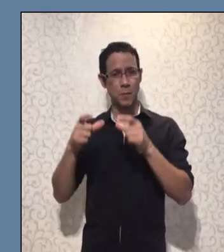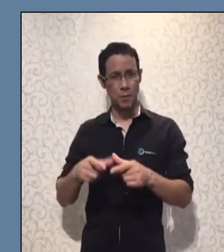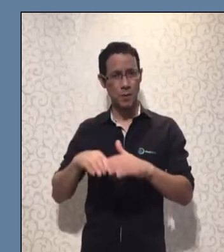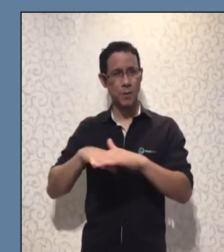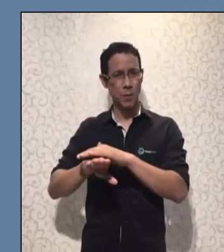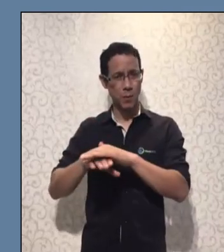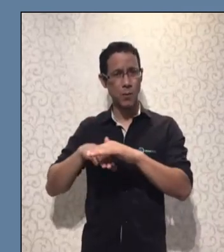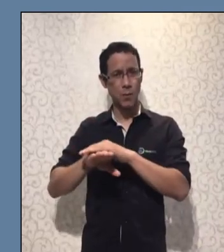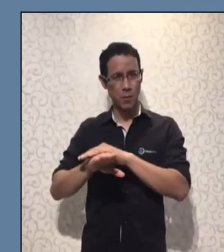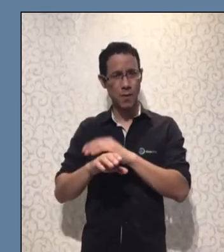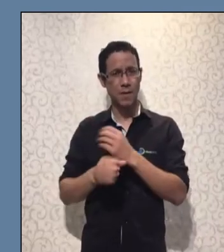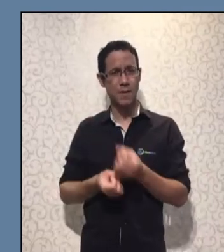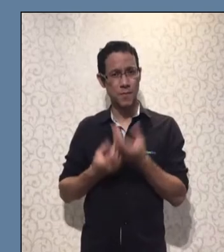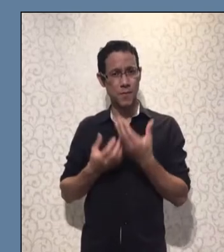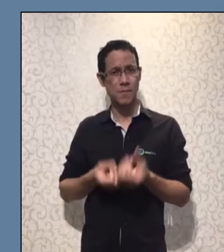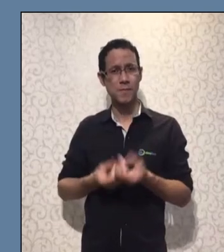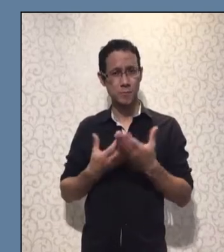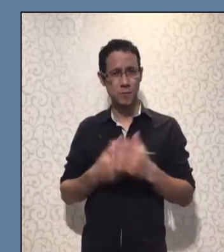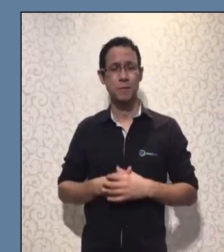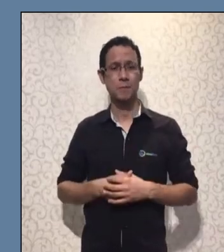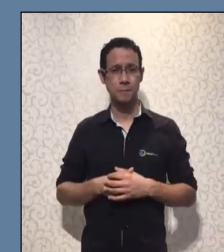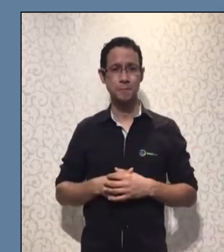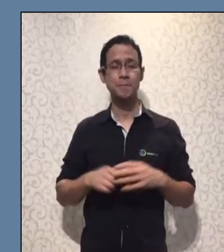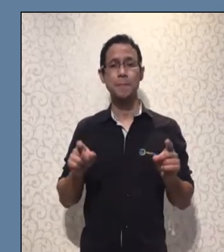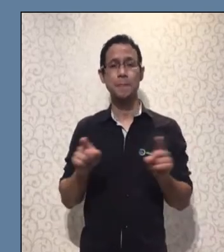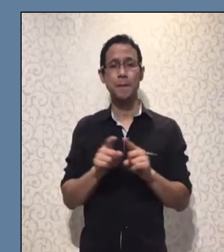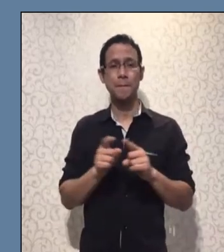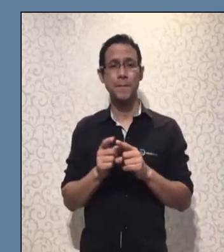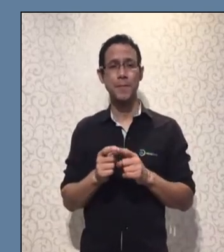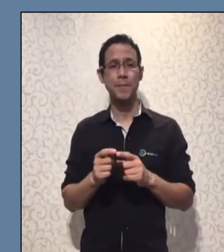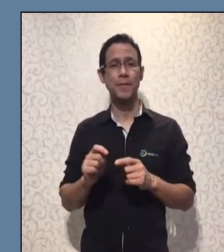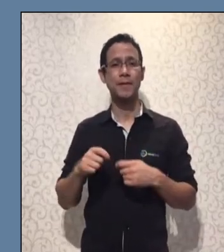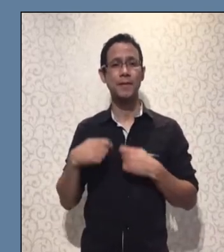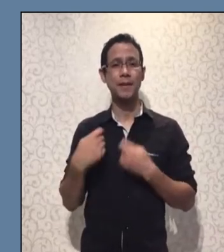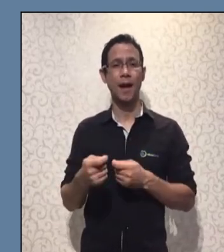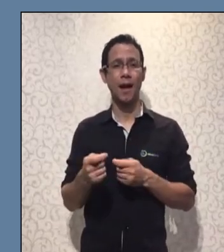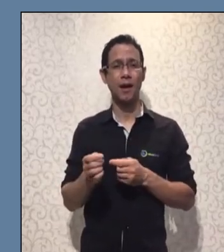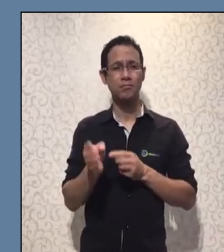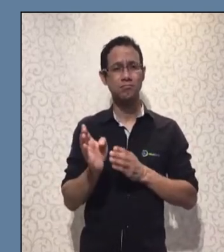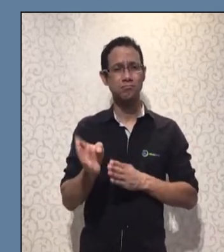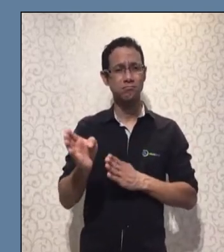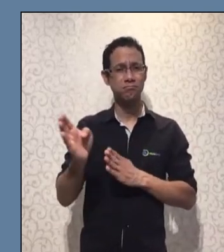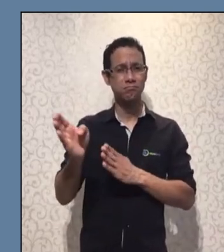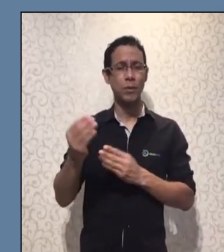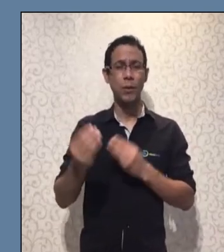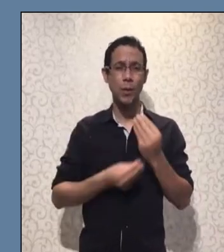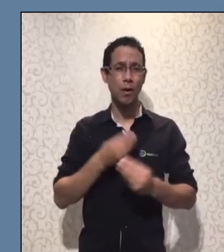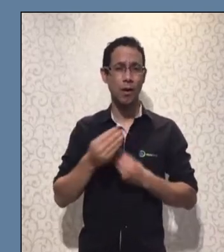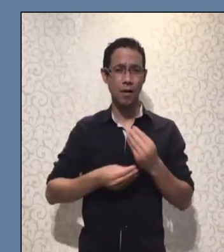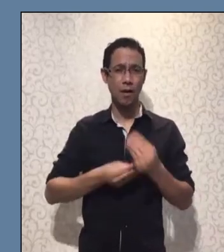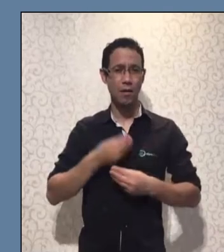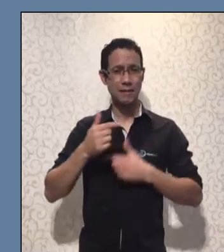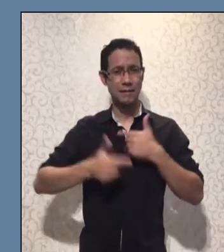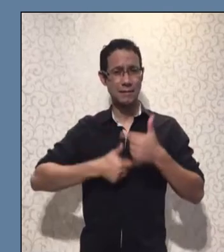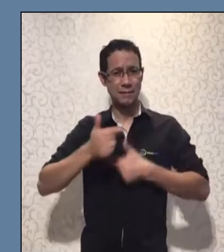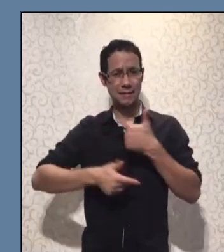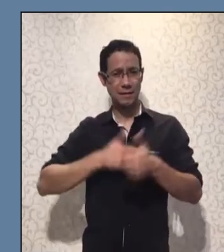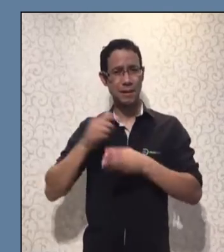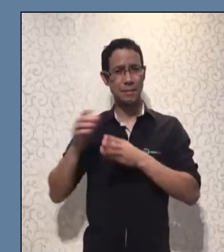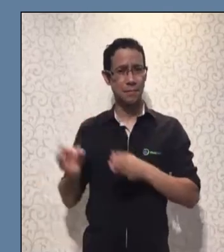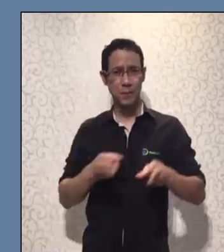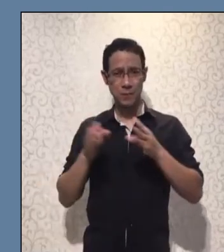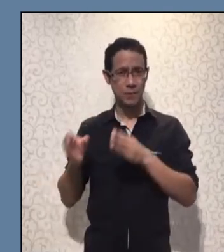essas informações, mas também para dar um pouco a trajetória desse trabalho de produção, né? Fazer correções,